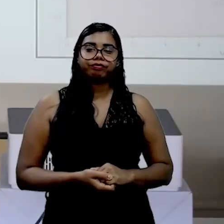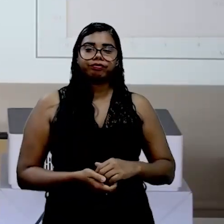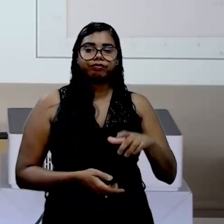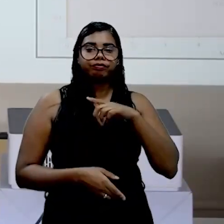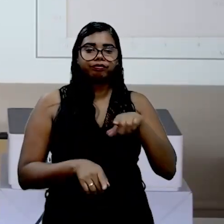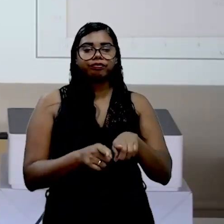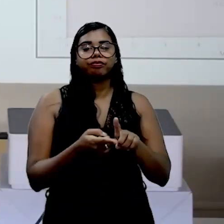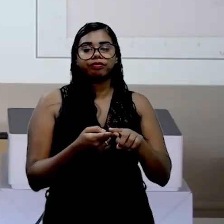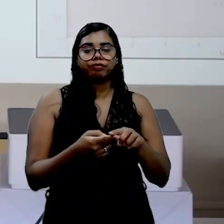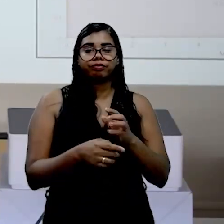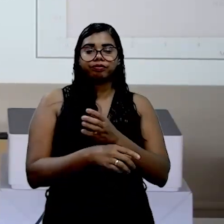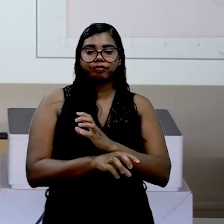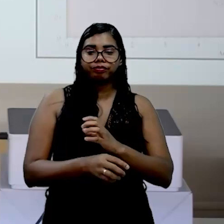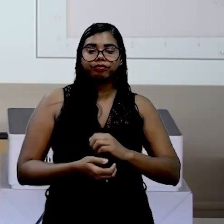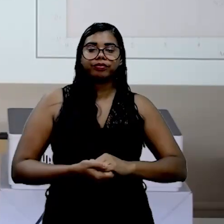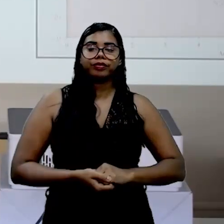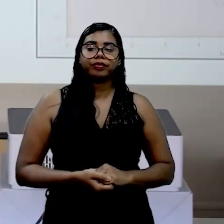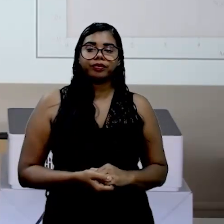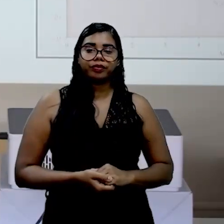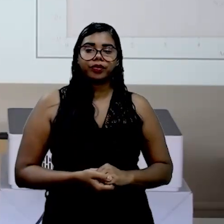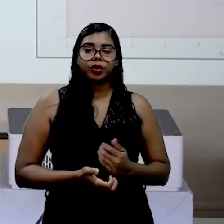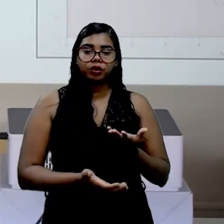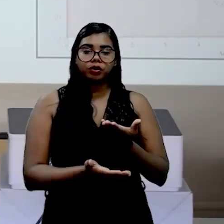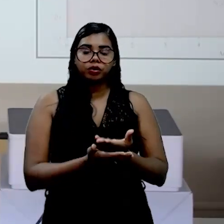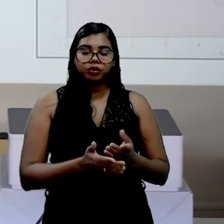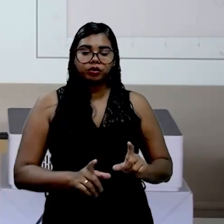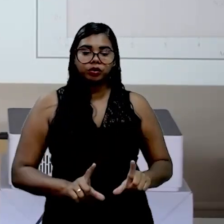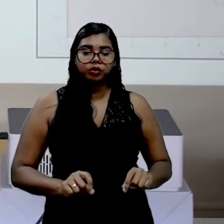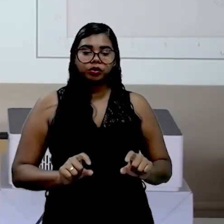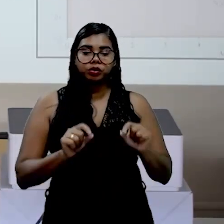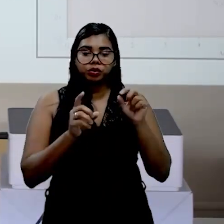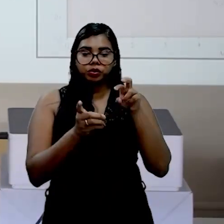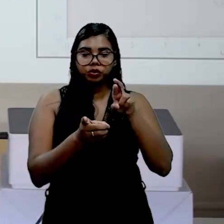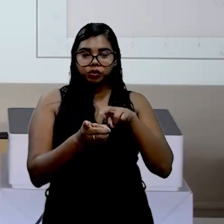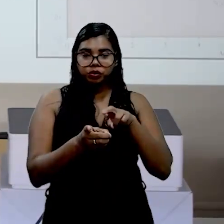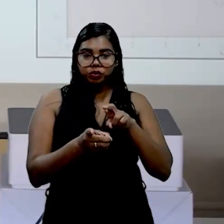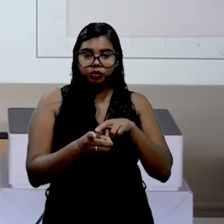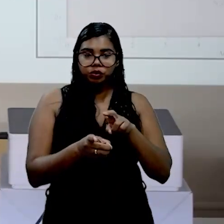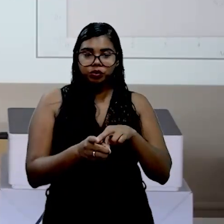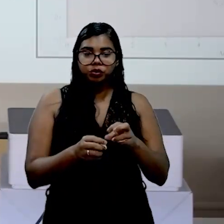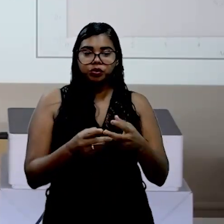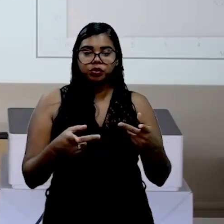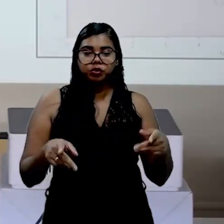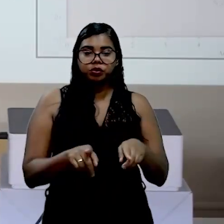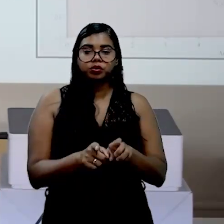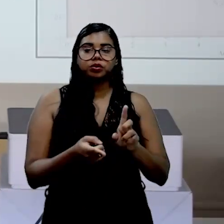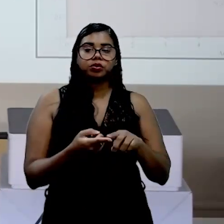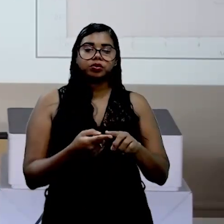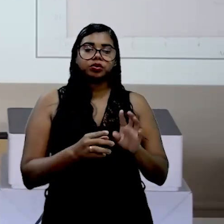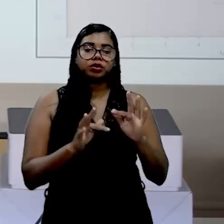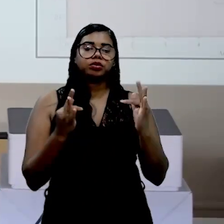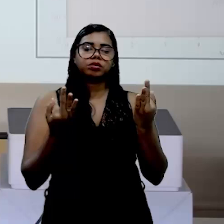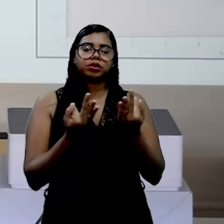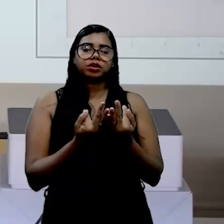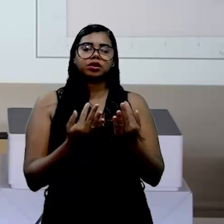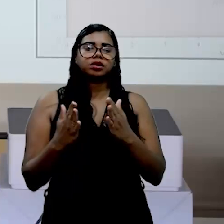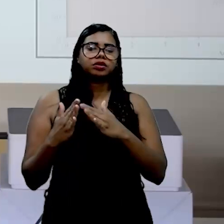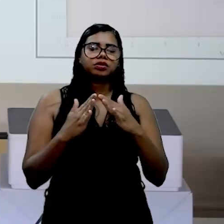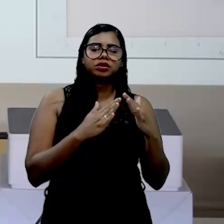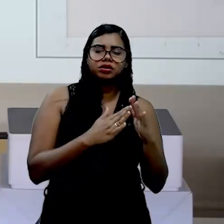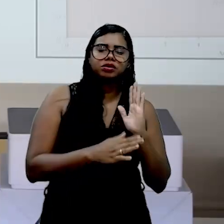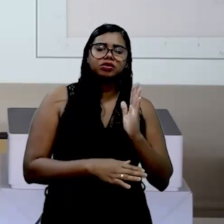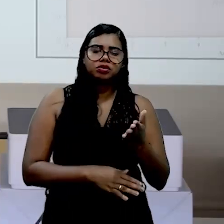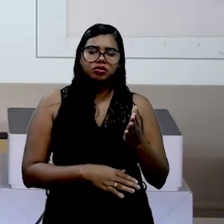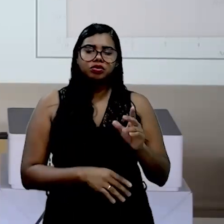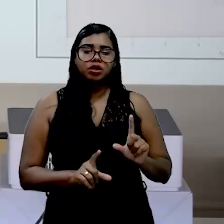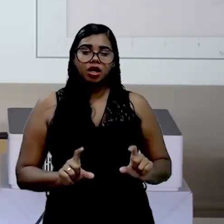ósseo. Então, geralmente os tumores de próstata vão muito para os ossos. Quem já viu um parente, um amigo, um vizinho com câncer de próstata, sabe